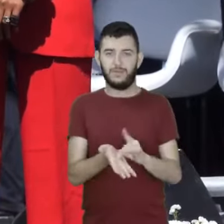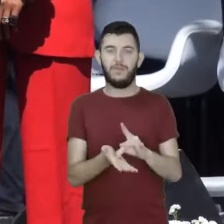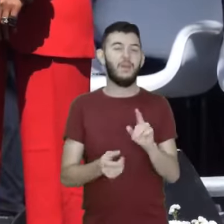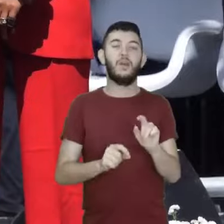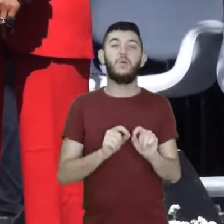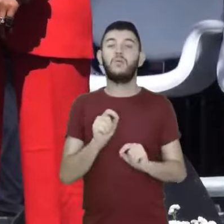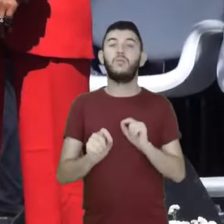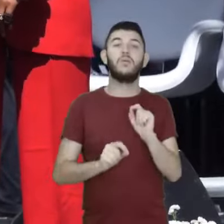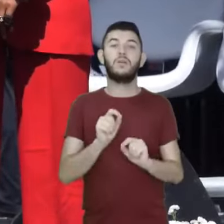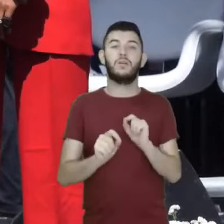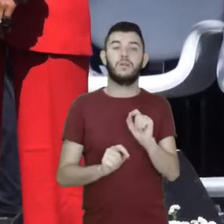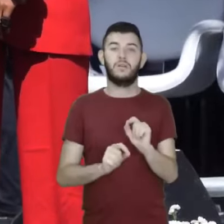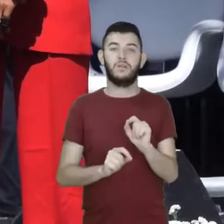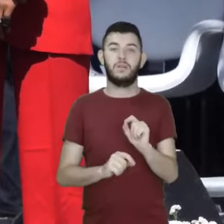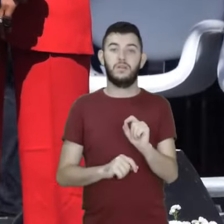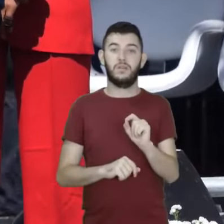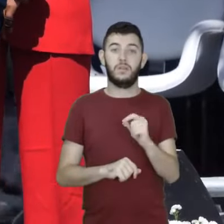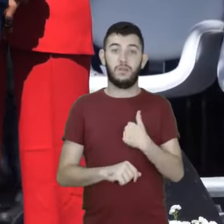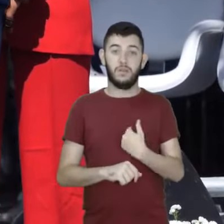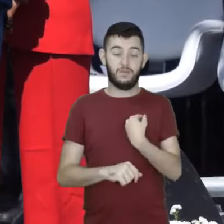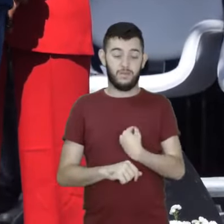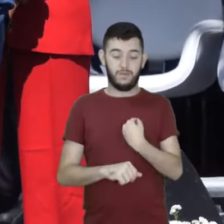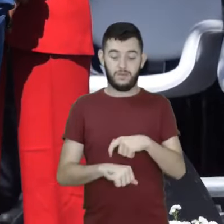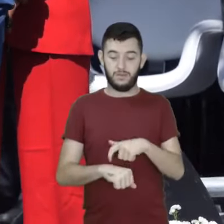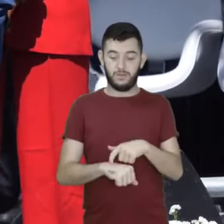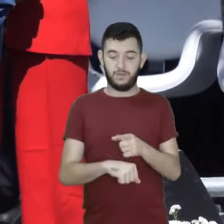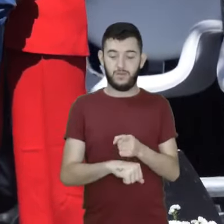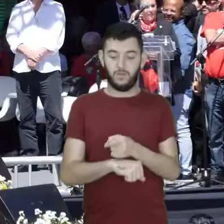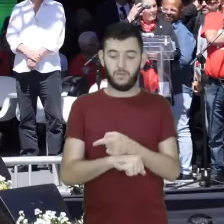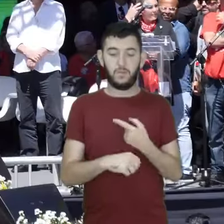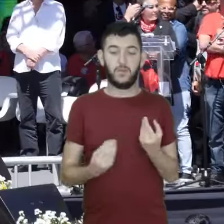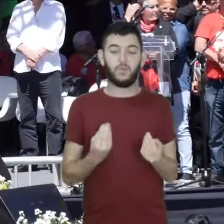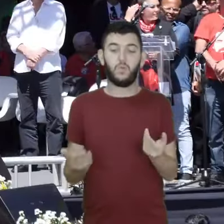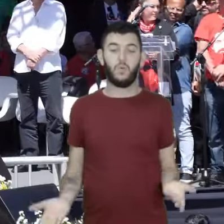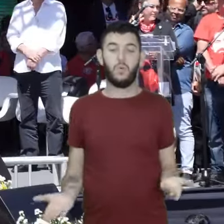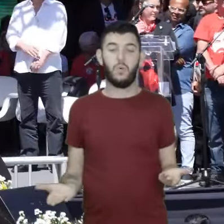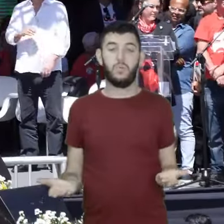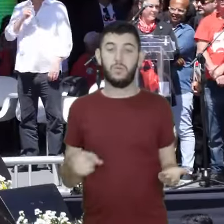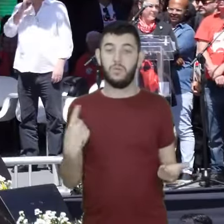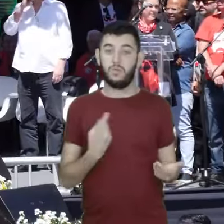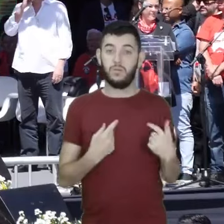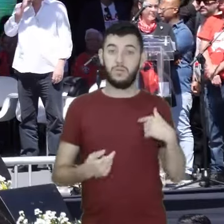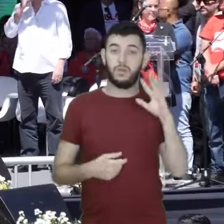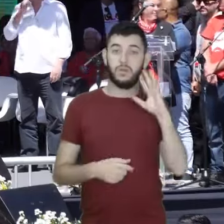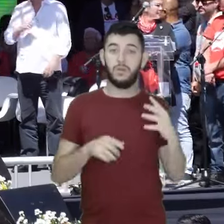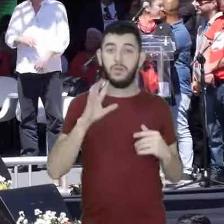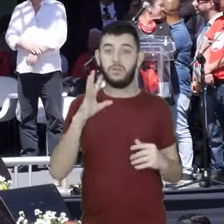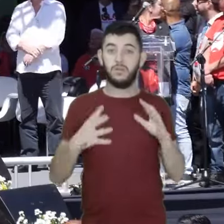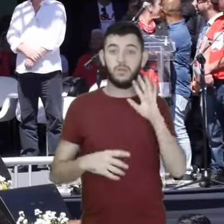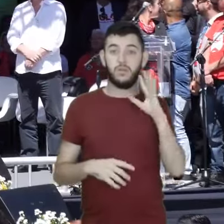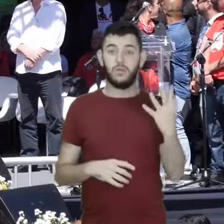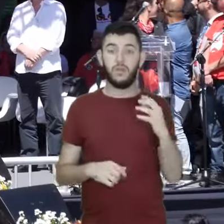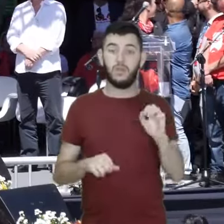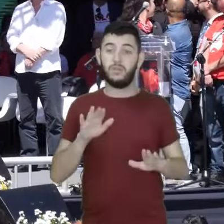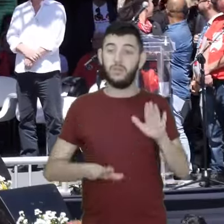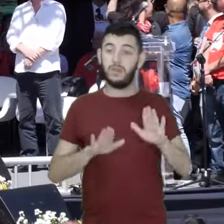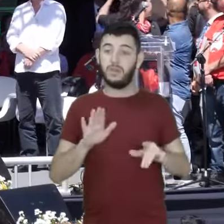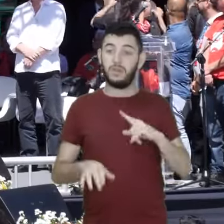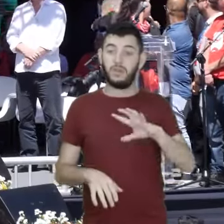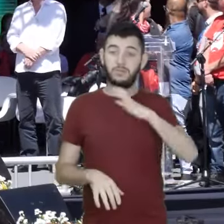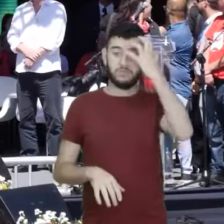na vida da gente em que a gente tem que tomar decisões, às vezes muito sérias. Tem muita